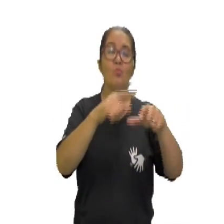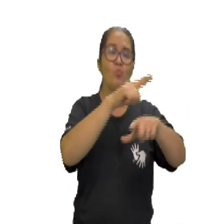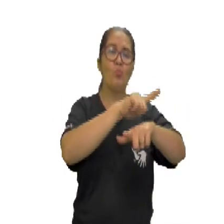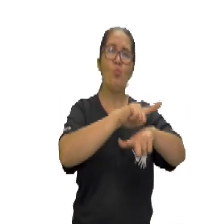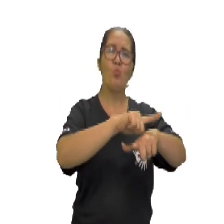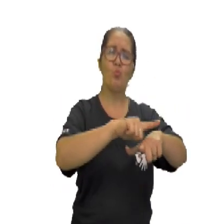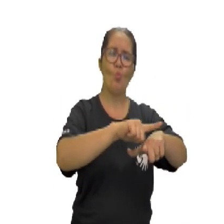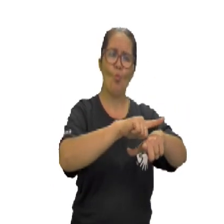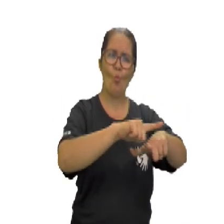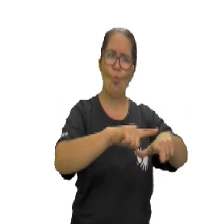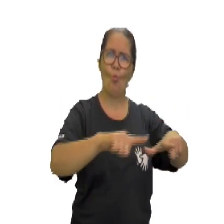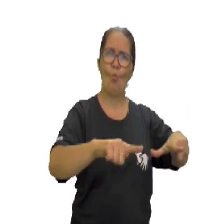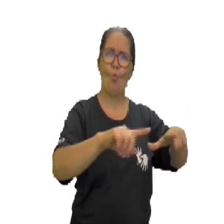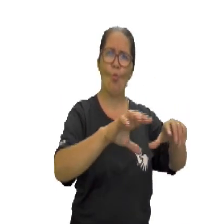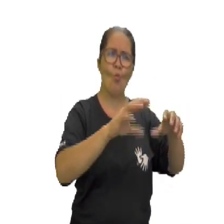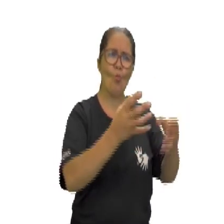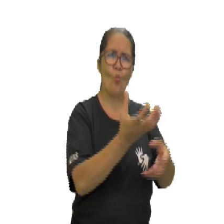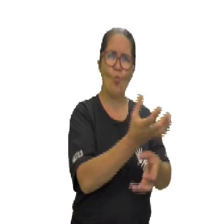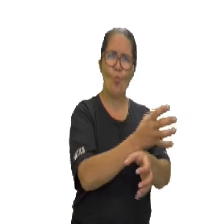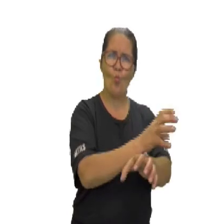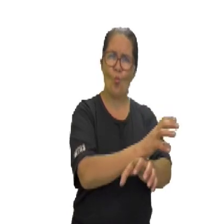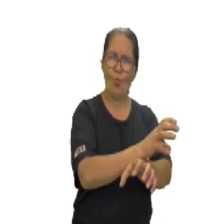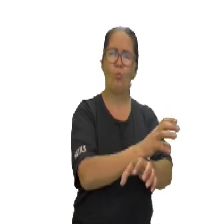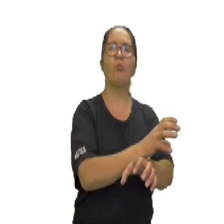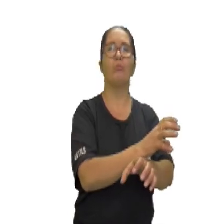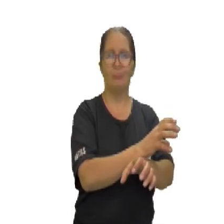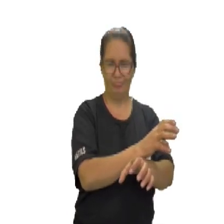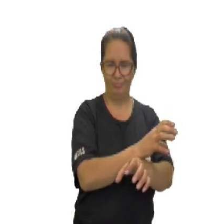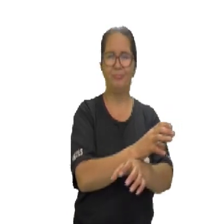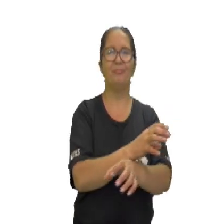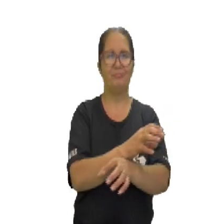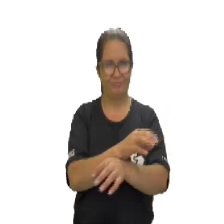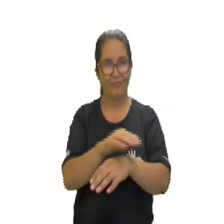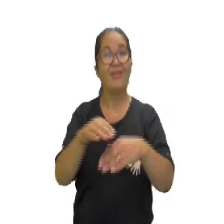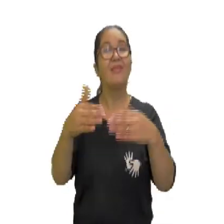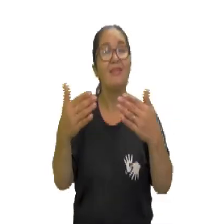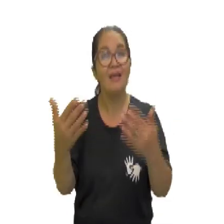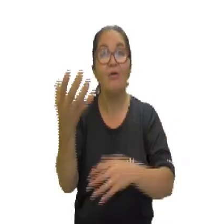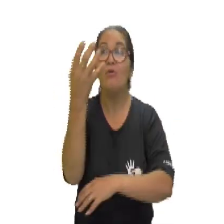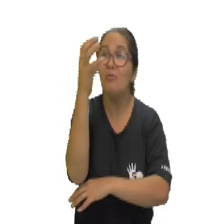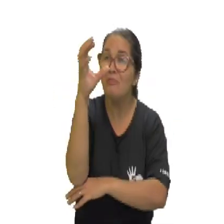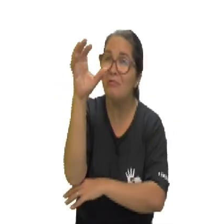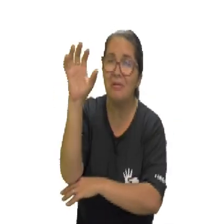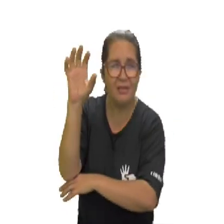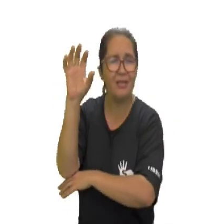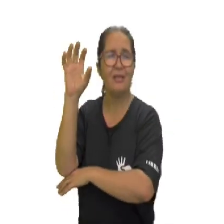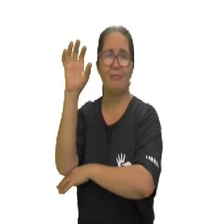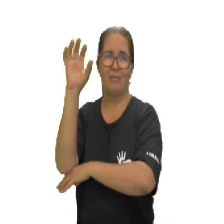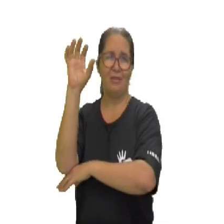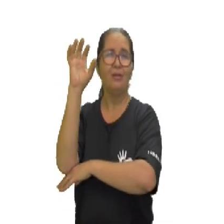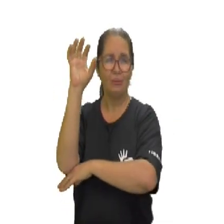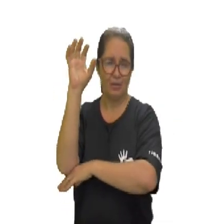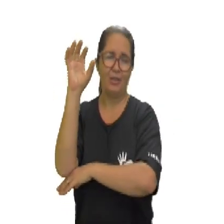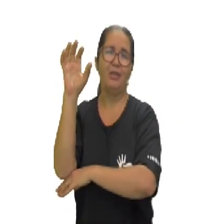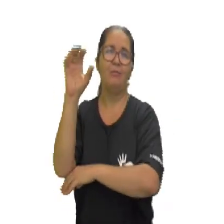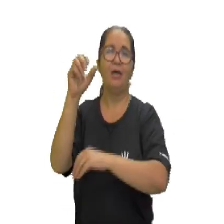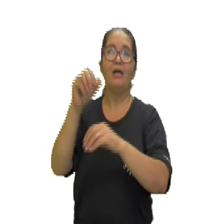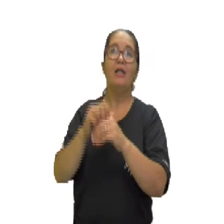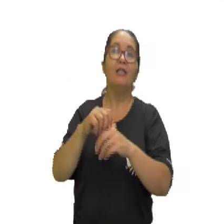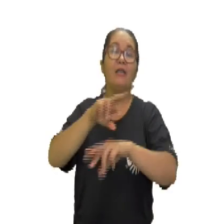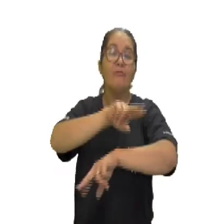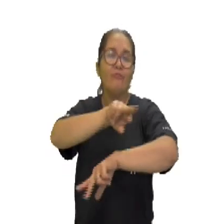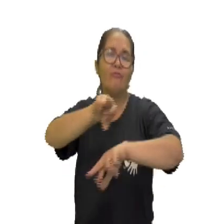muito característica. É importante entender que ele não tem uma determinação específica, tá bom?